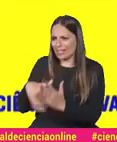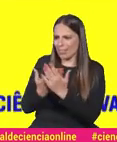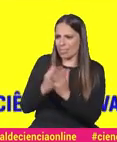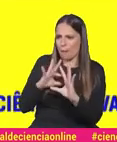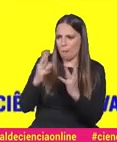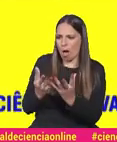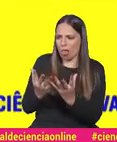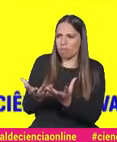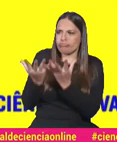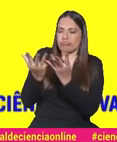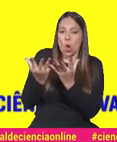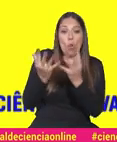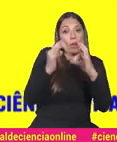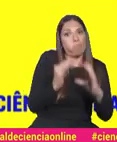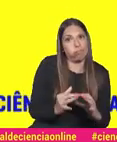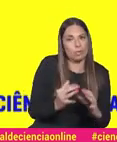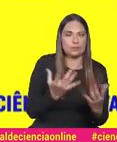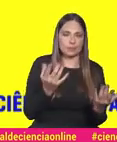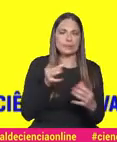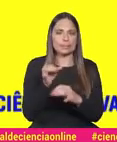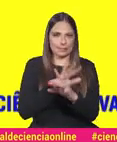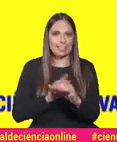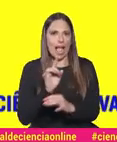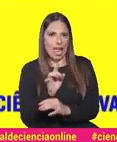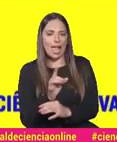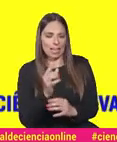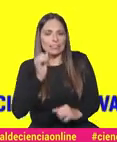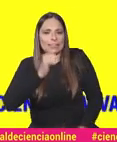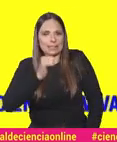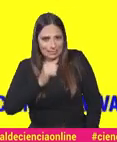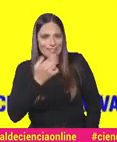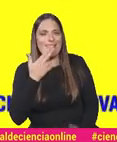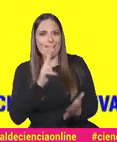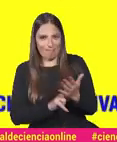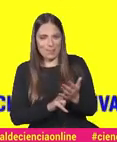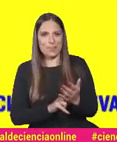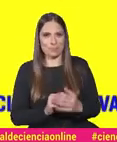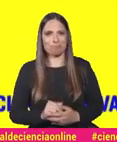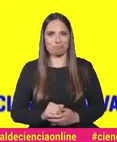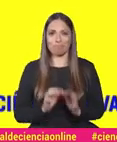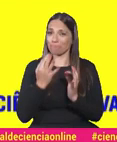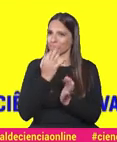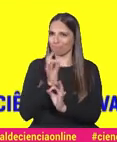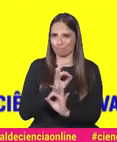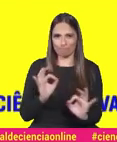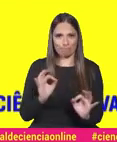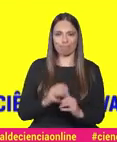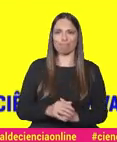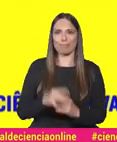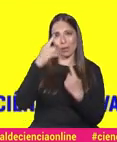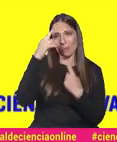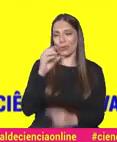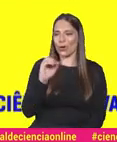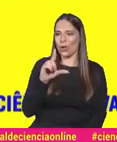flutue e outra não, é isso? Neste caso em particular, é sim, senhor. Perfeito. Perfeito, professora Olívia,